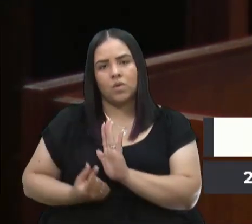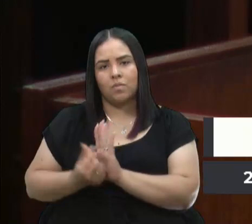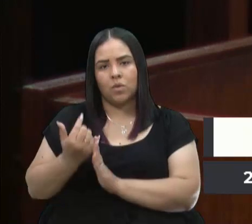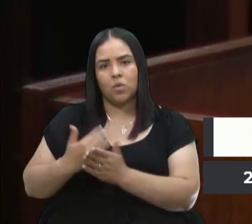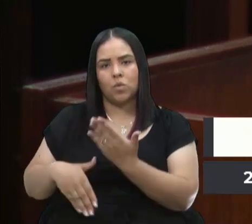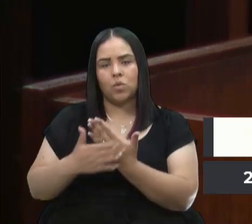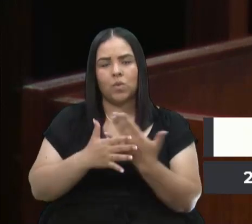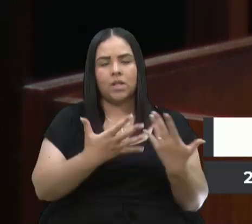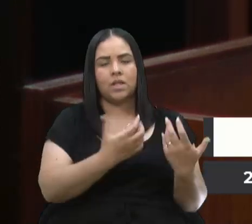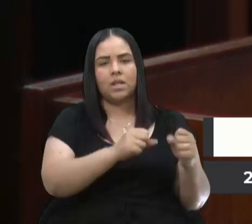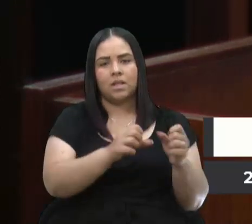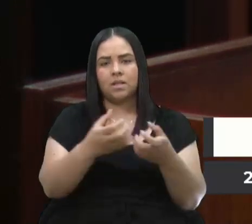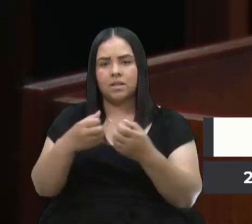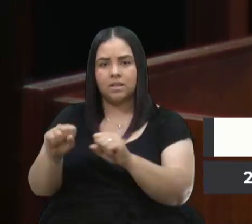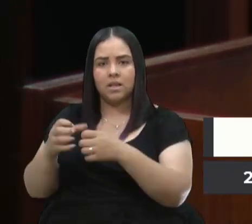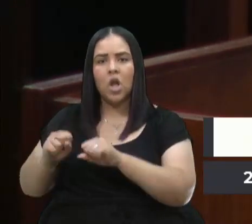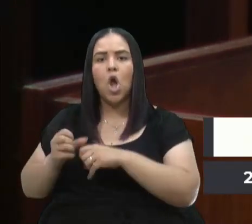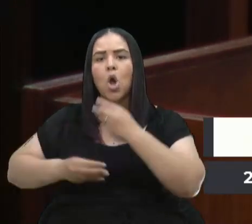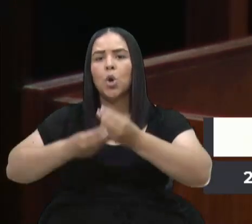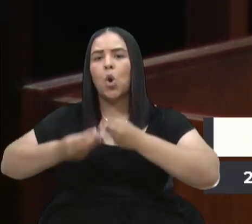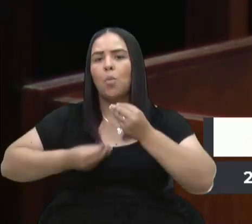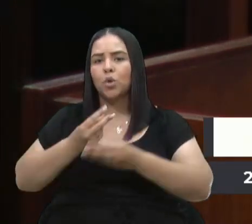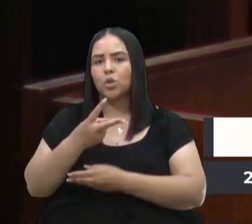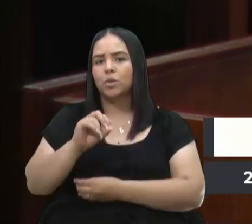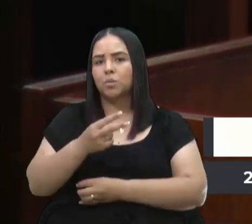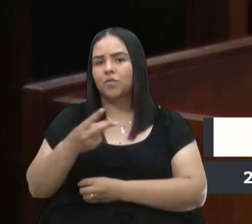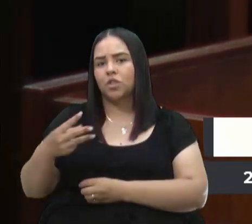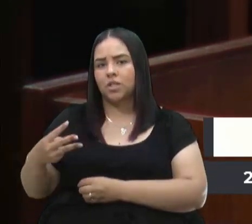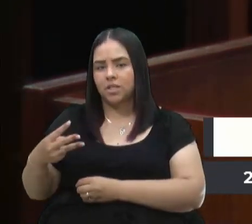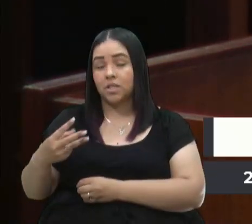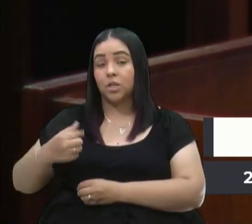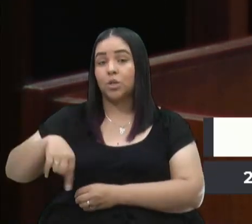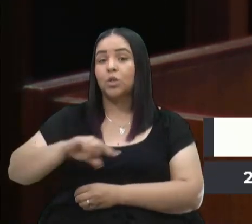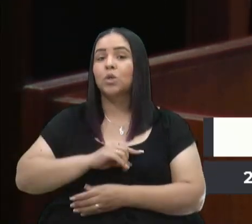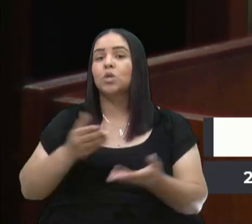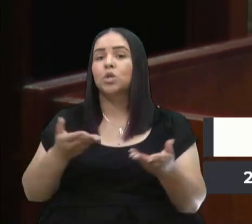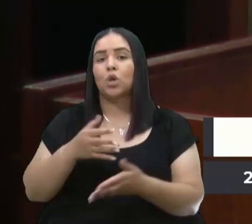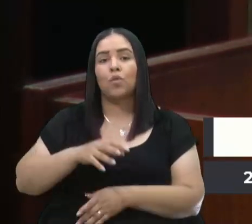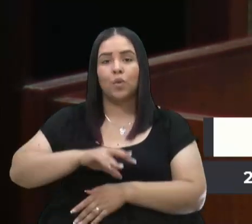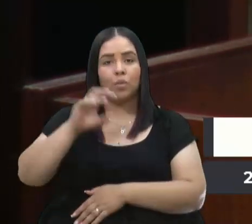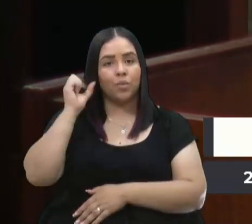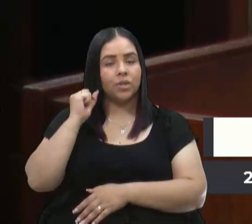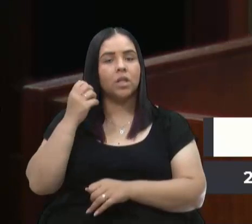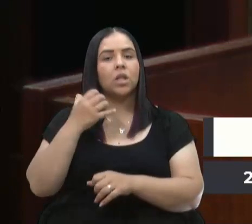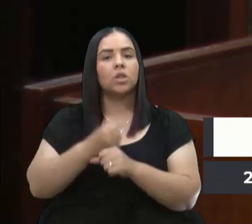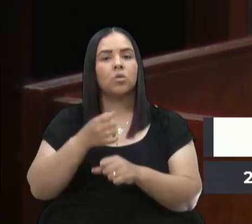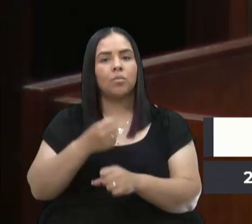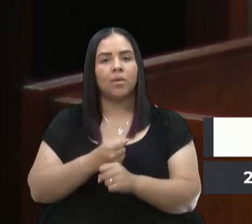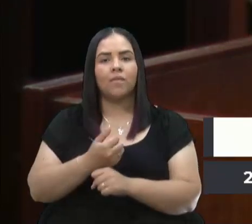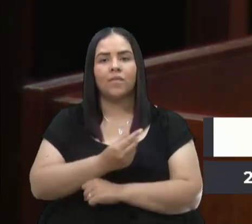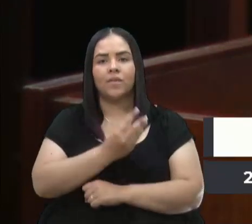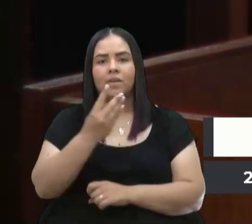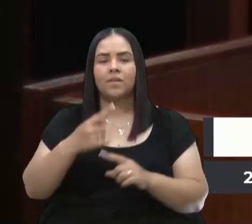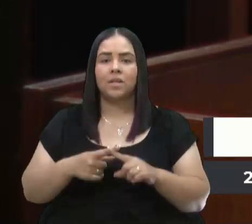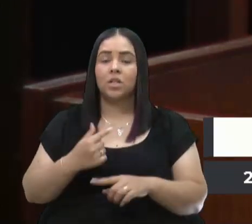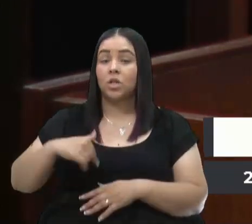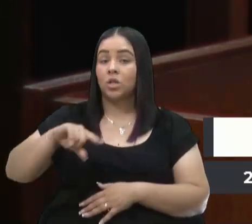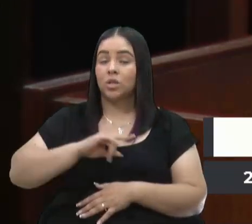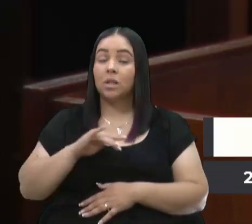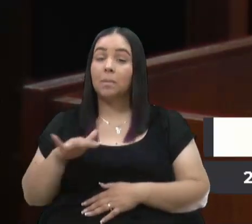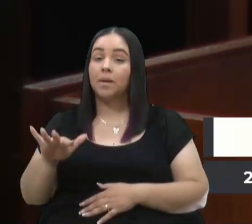as secretarias, como é que vai ser em 2023? Nós já ouvimos aqui esse cálculo várias vezes, nós estamos falando como uma